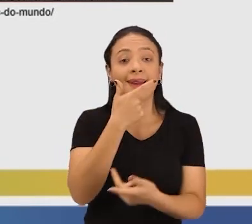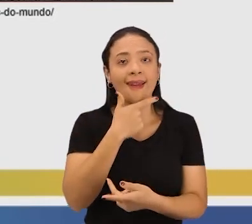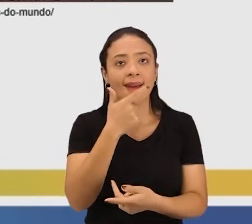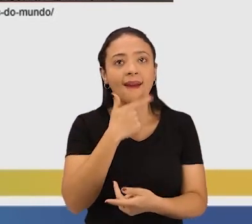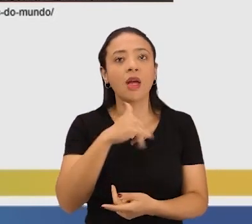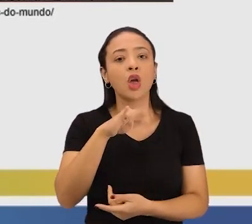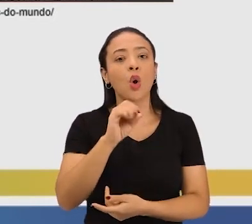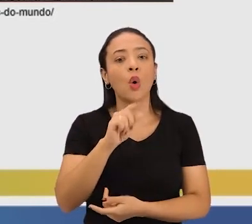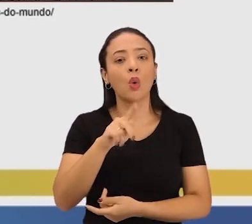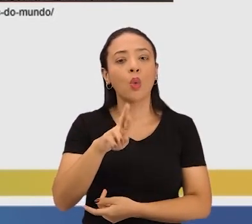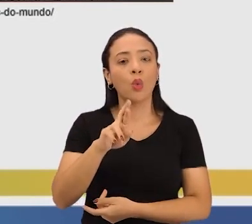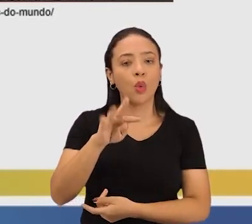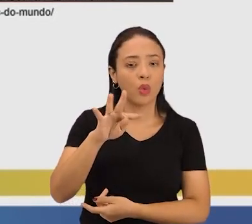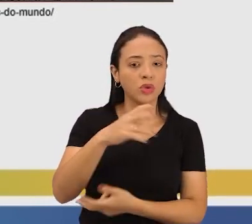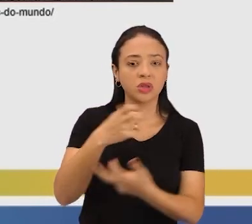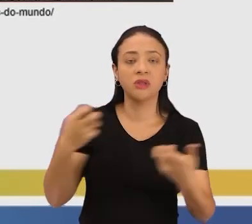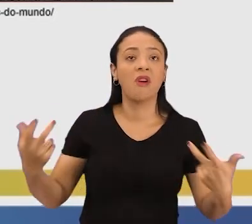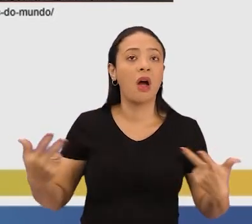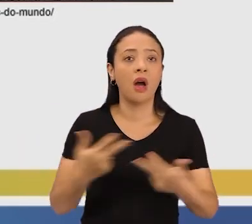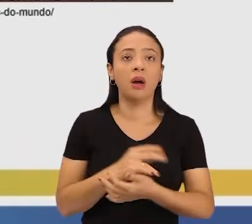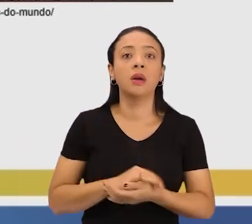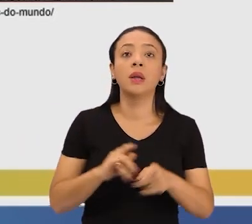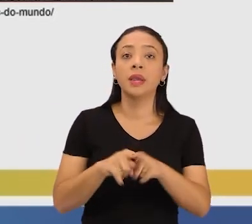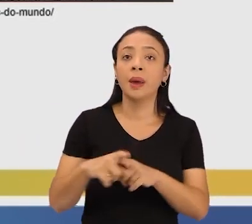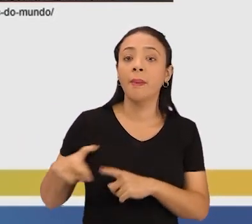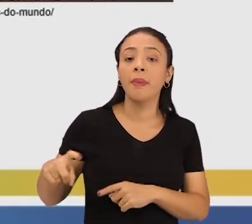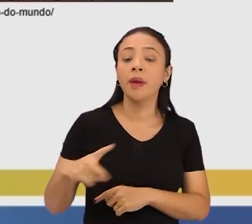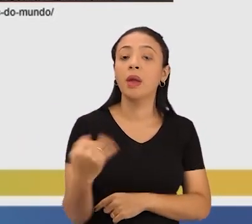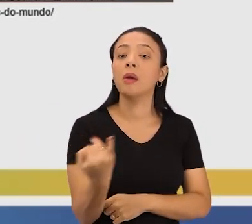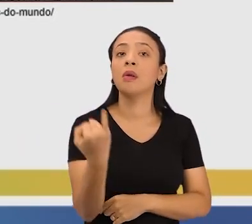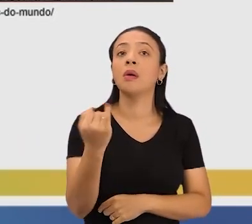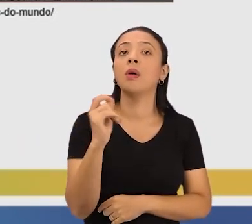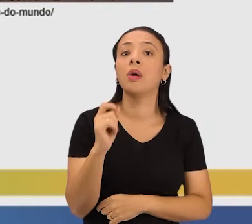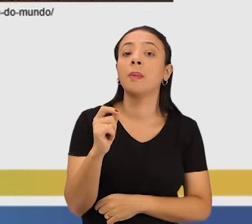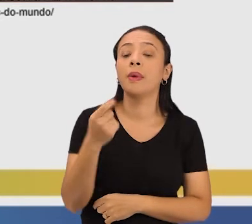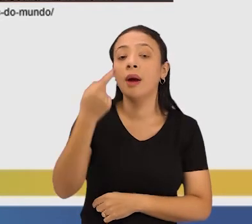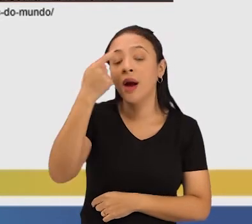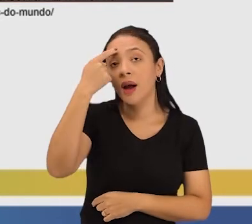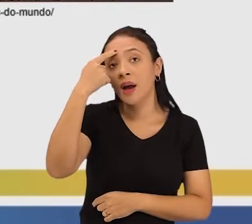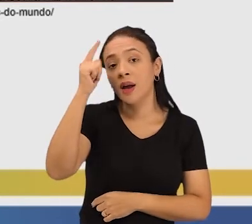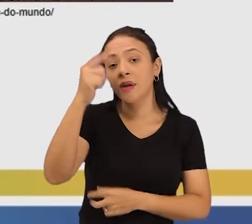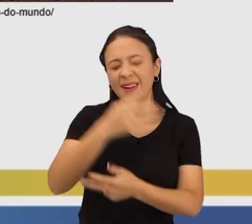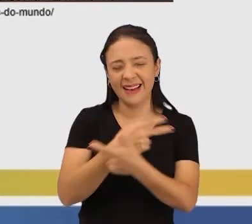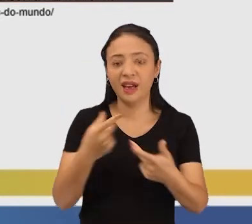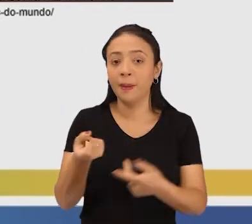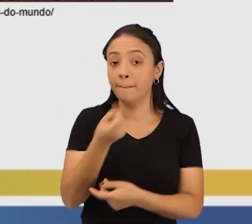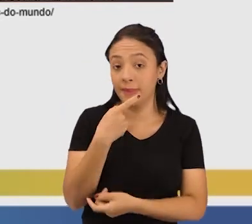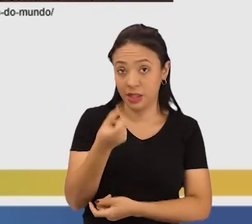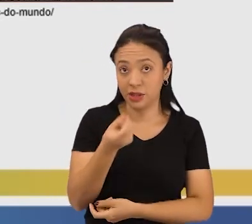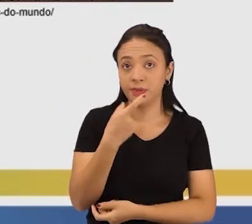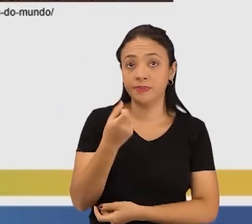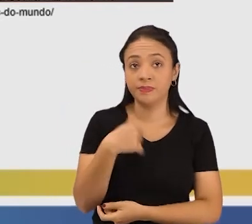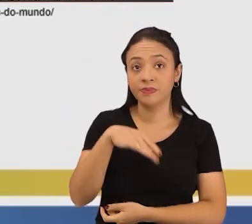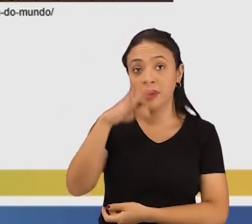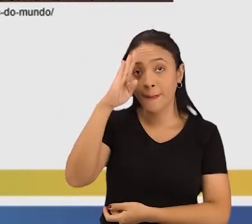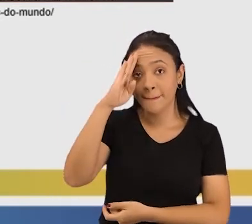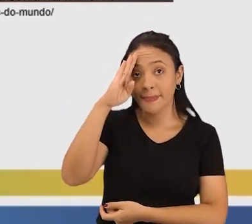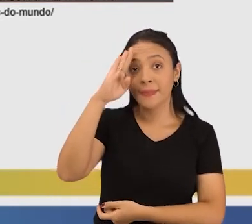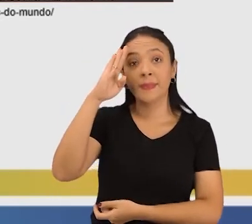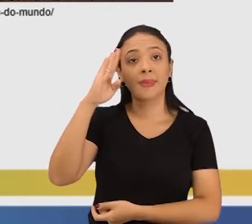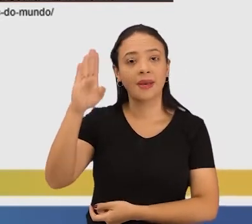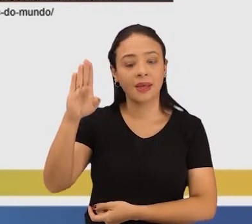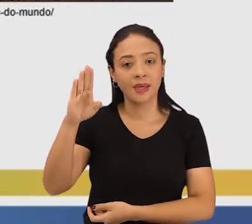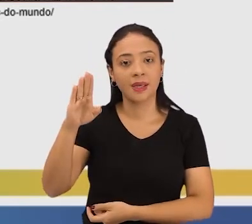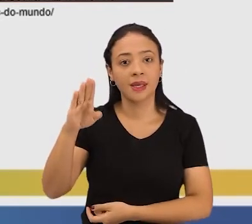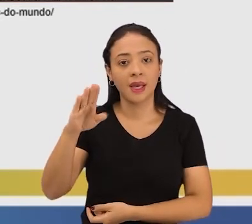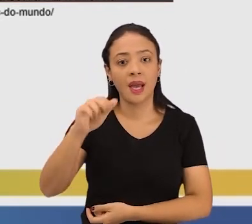iogurtes e até mesmo queijo. Bactérias também são importantes para fabricar alguns medicamentos, principalmente